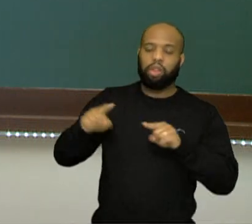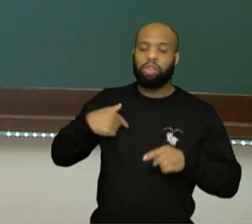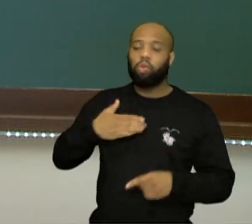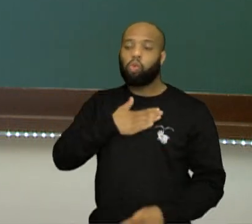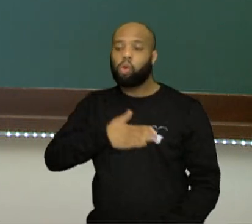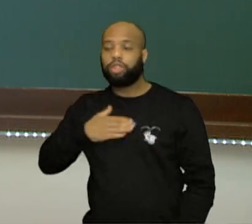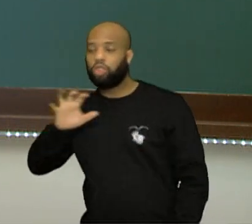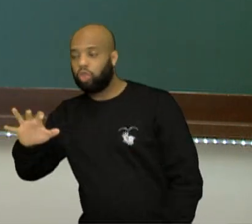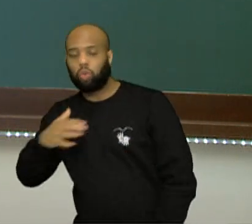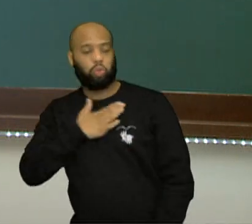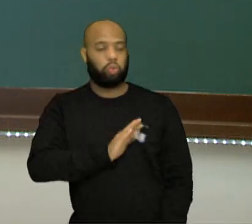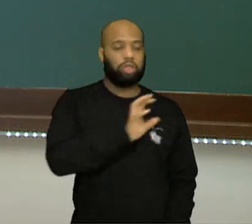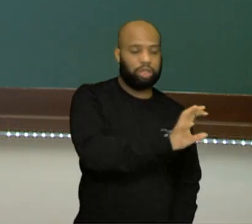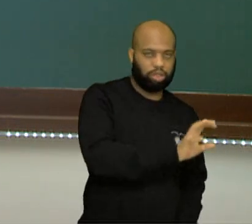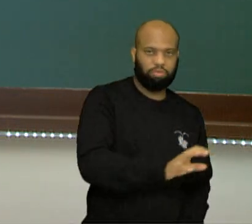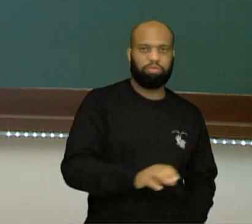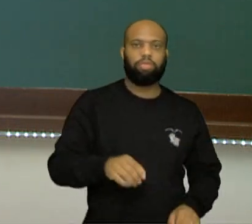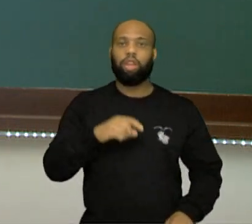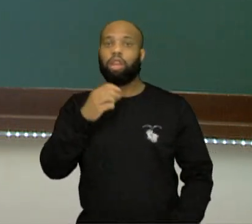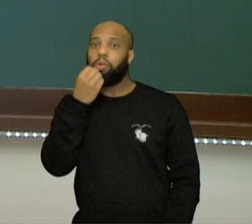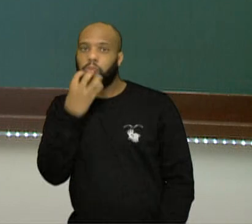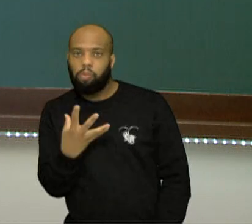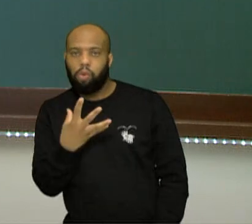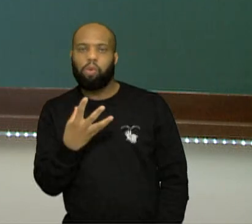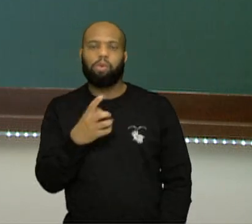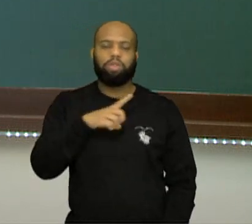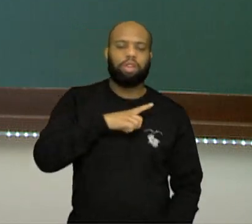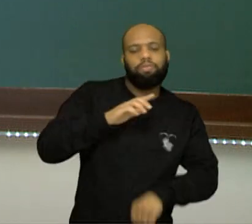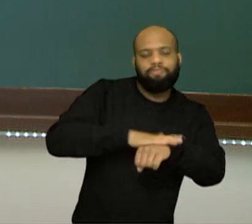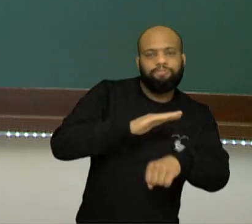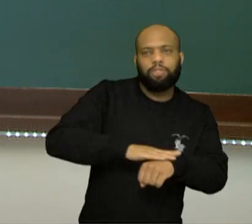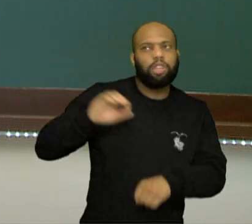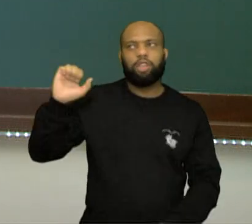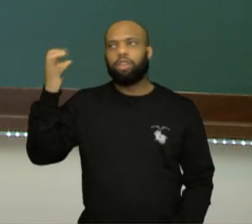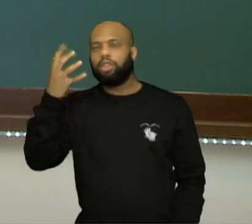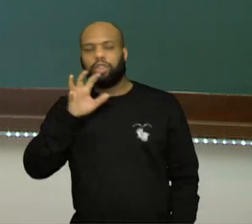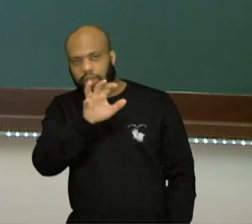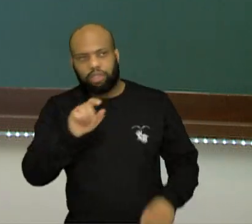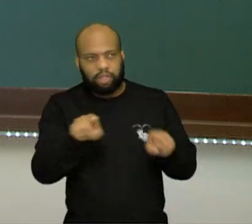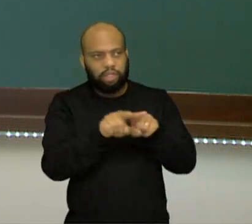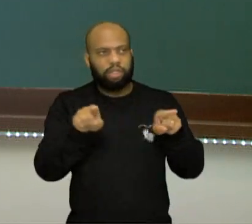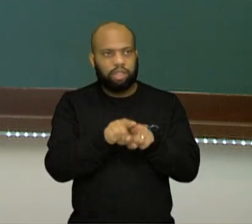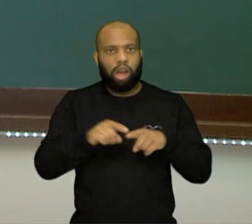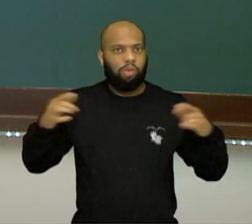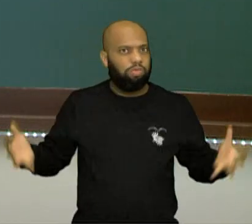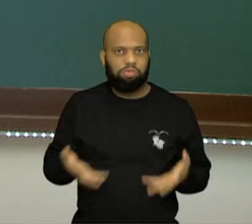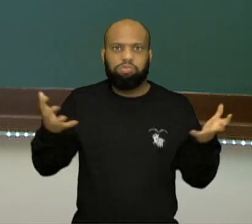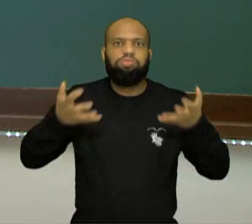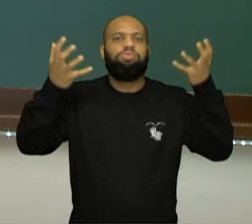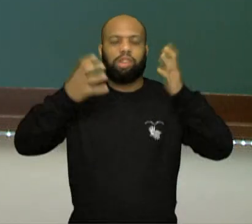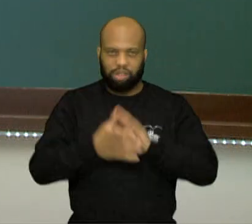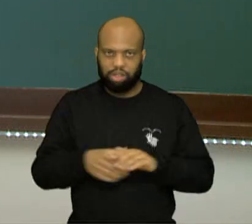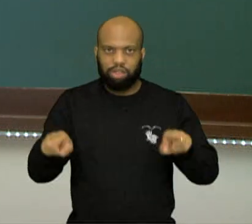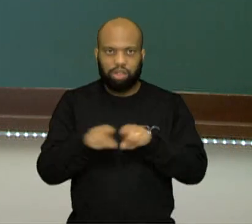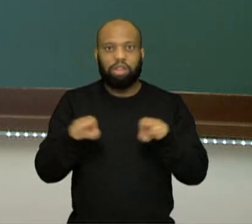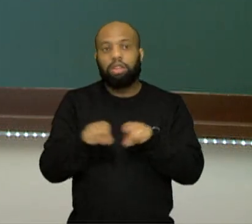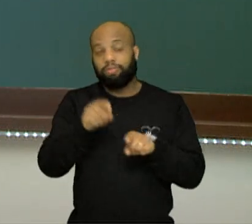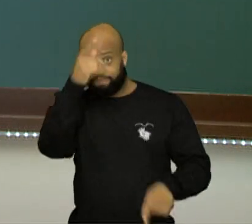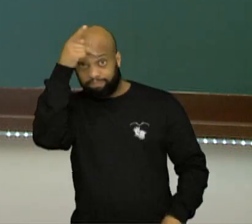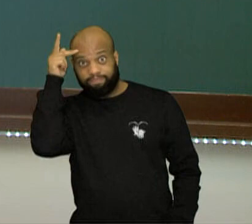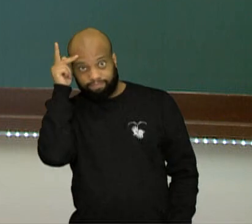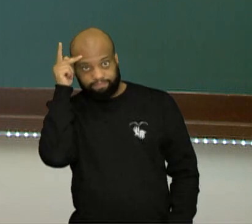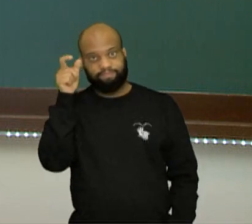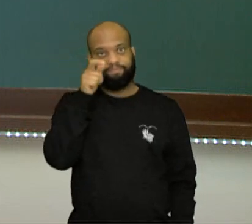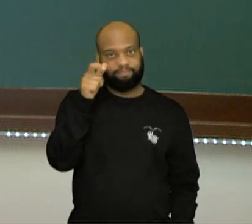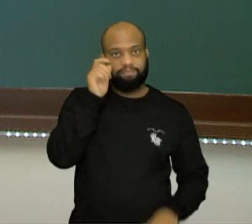gostei por causa disso. É bom, em tal momento acontece tal coisa que levanta a plateia. É isso aí.